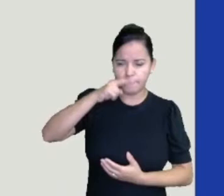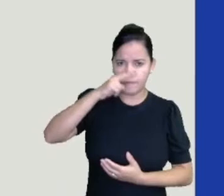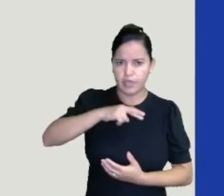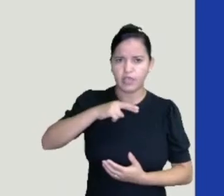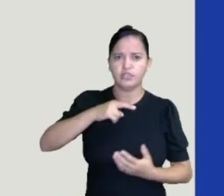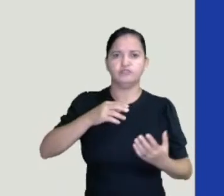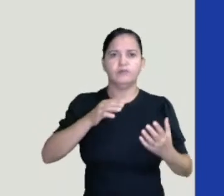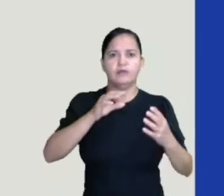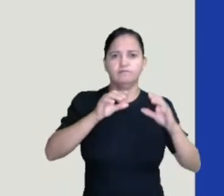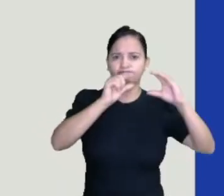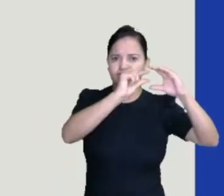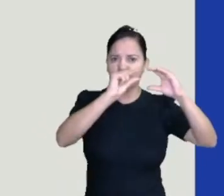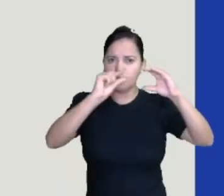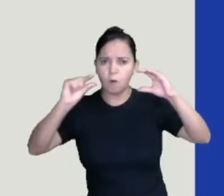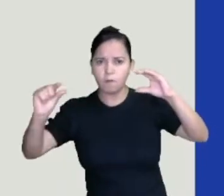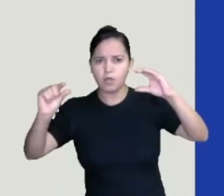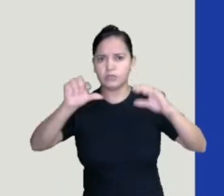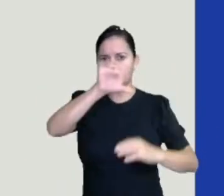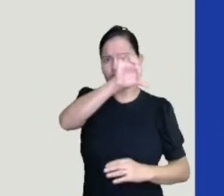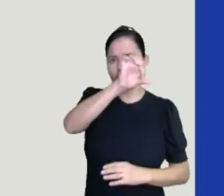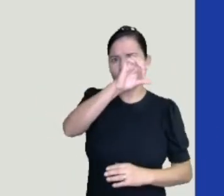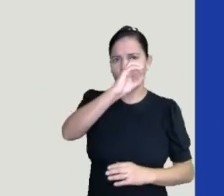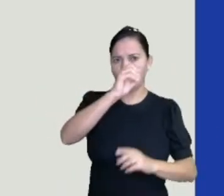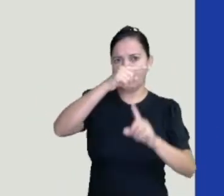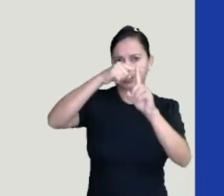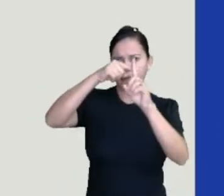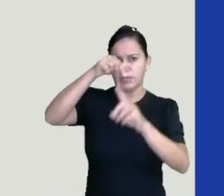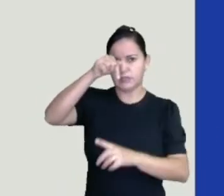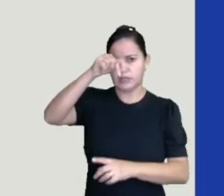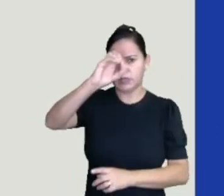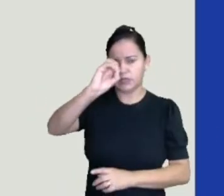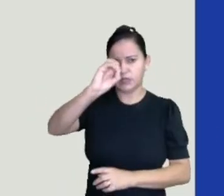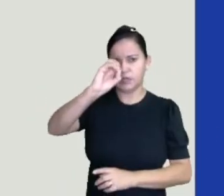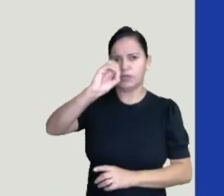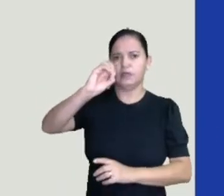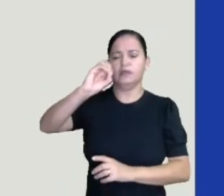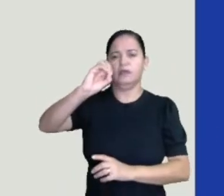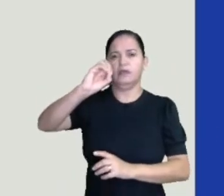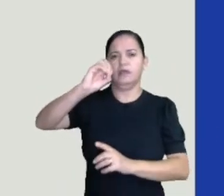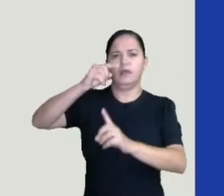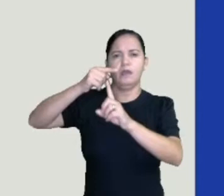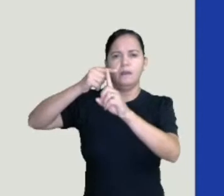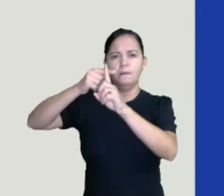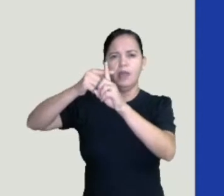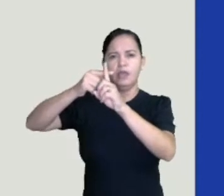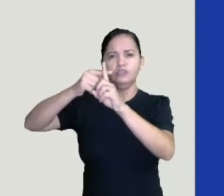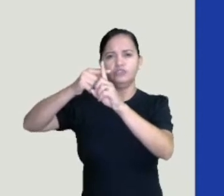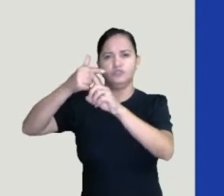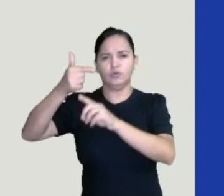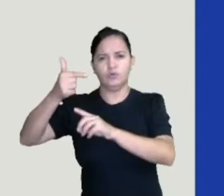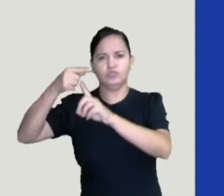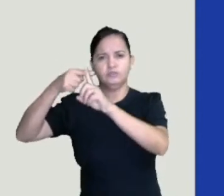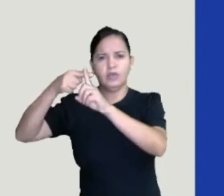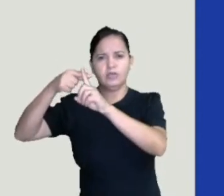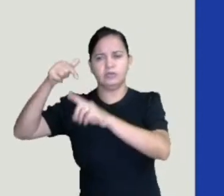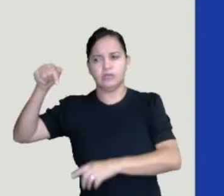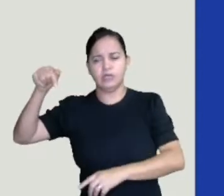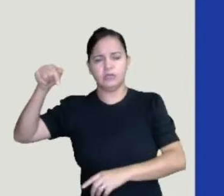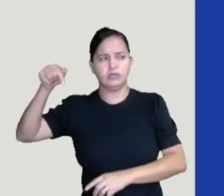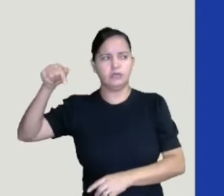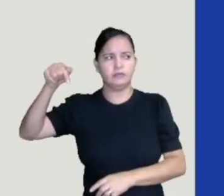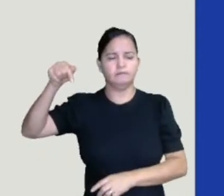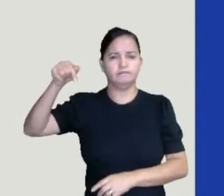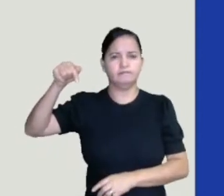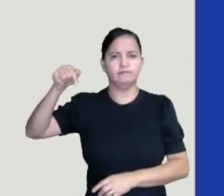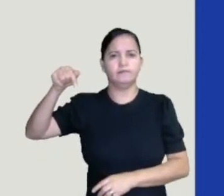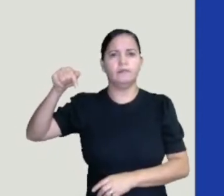A decomposição, 90 mais 70, tá? Mais 2 mais 7. Então, peguei